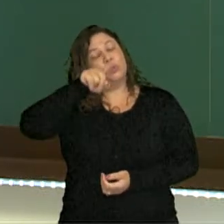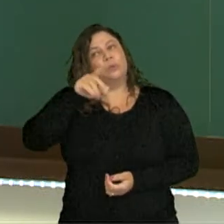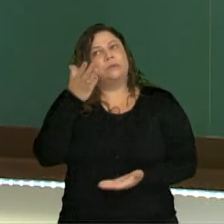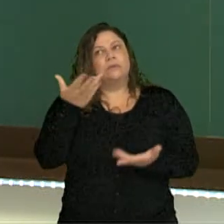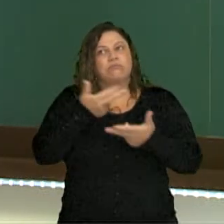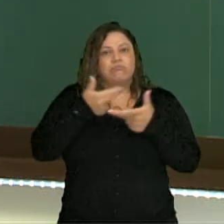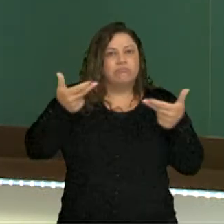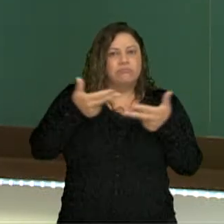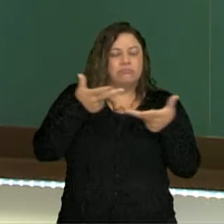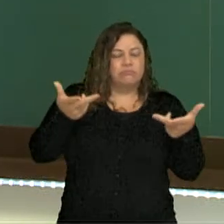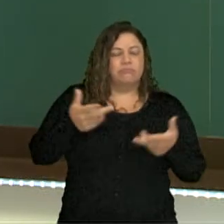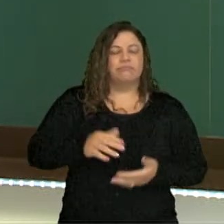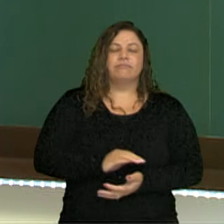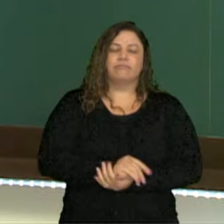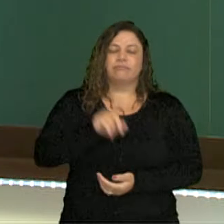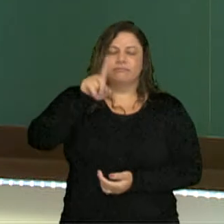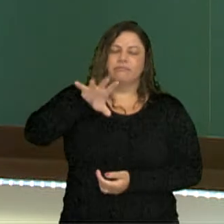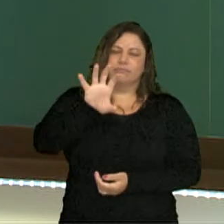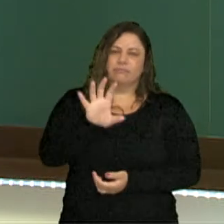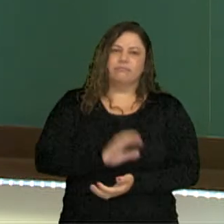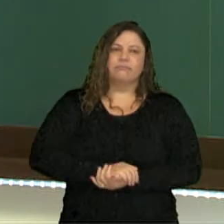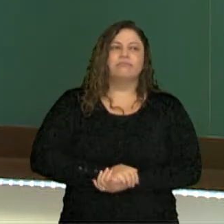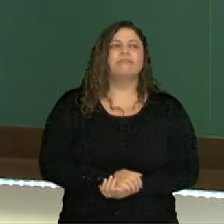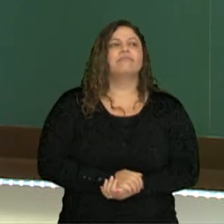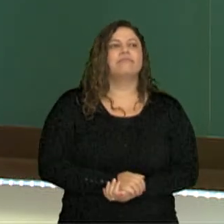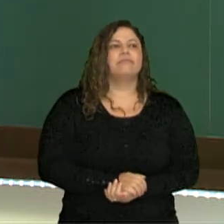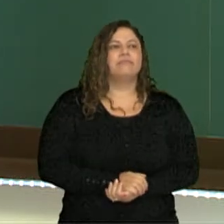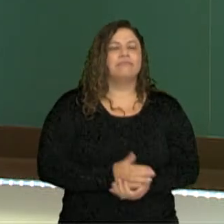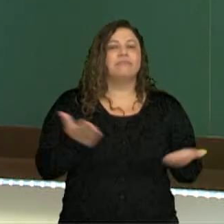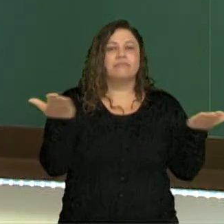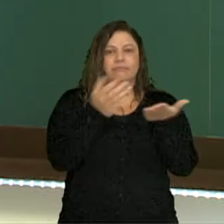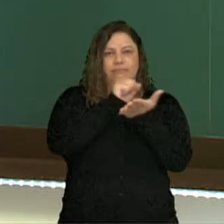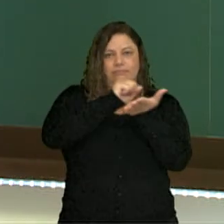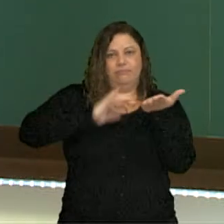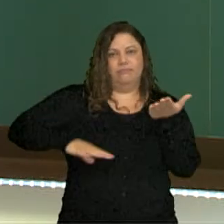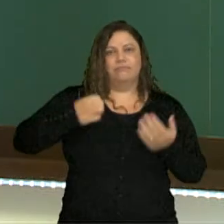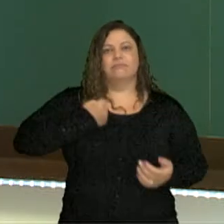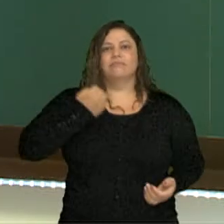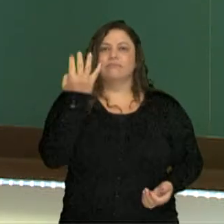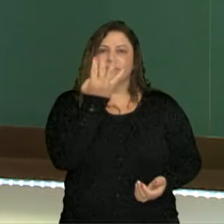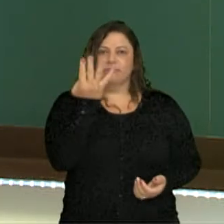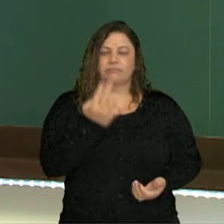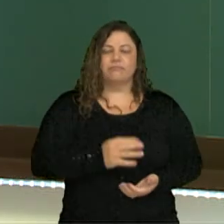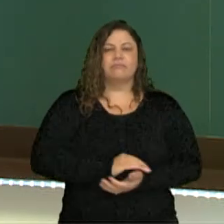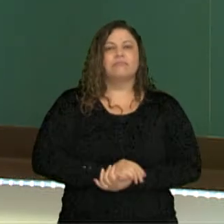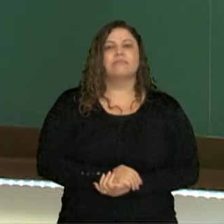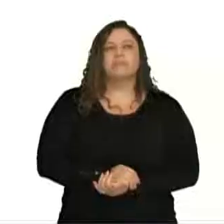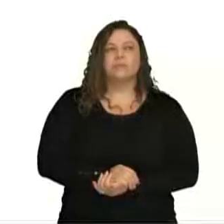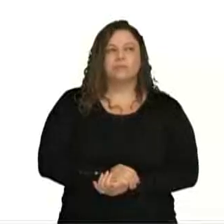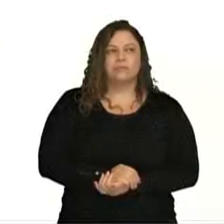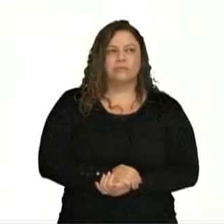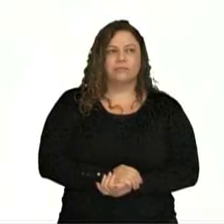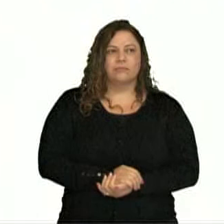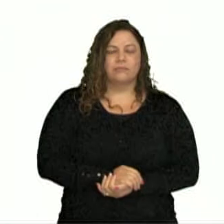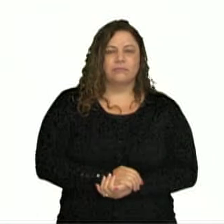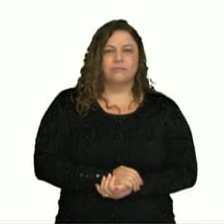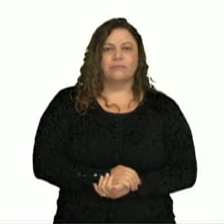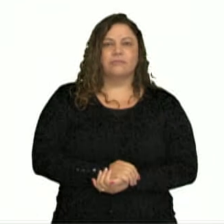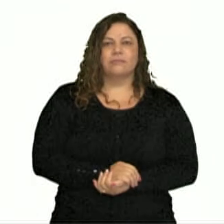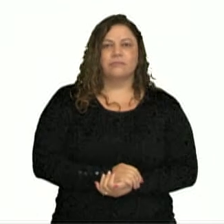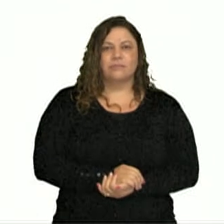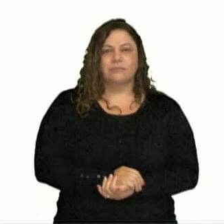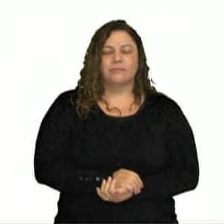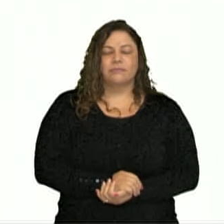mais ou menos nesse sentido, né? Vamos agora para a nossa atividade de número 4. Convierte las frases de